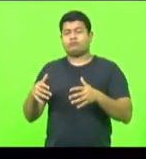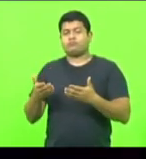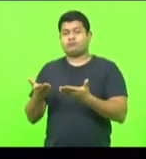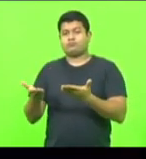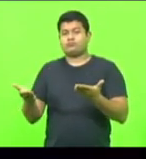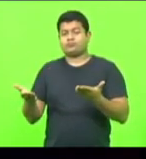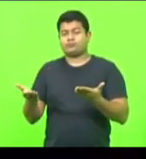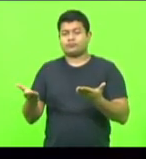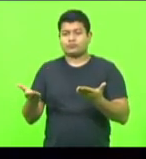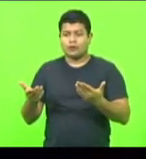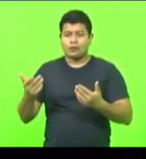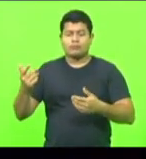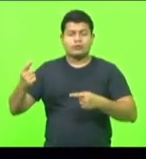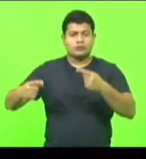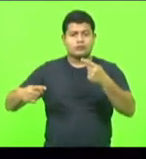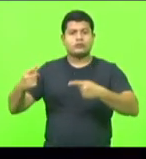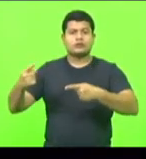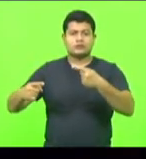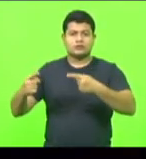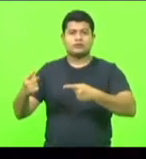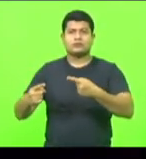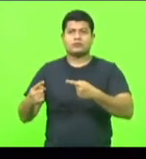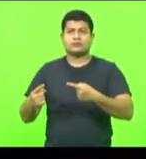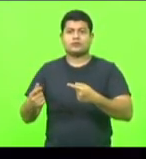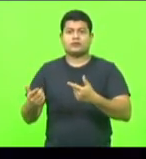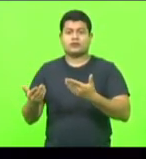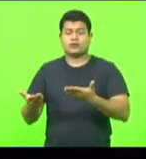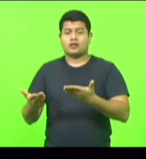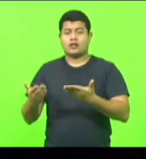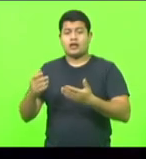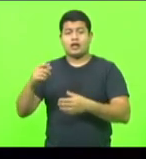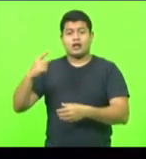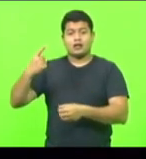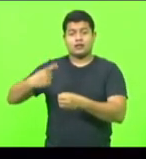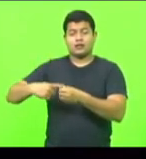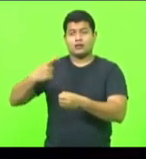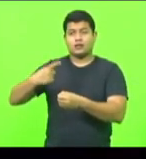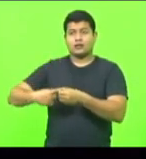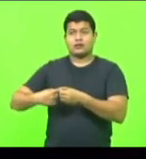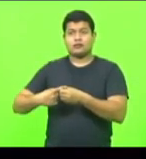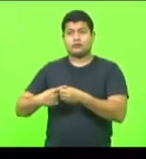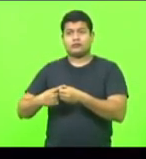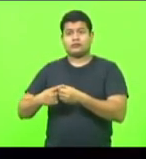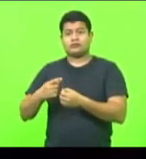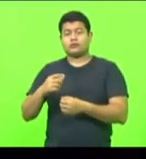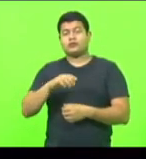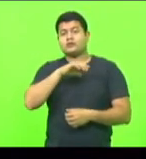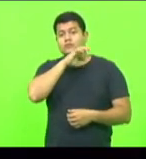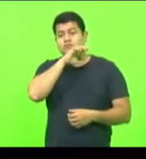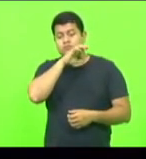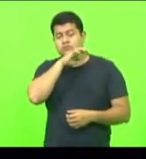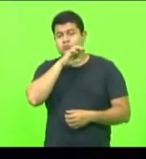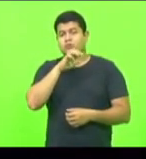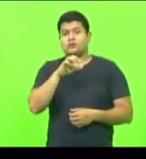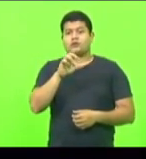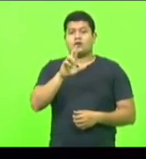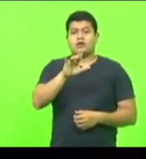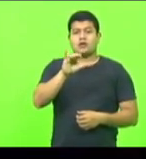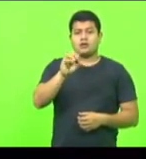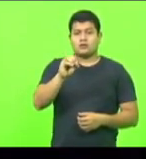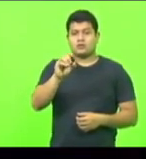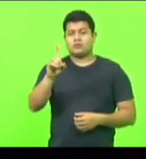da Câmara de Vereadores, tanto em Rio das Antas quanto em Concórdia, trazendo